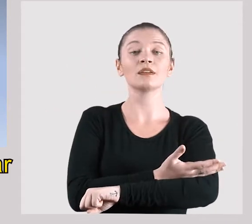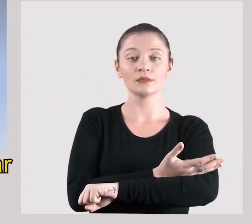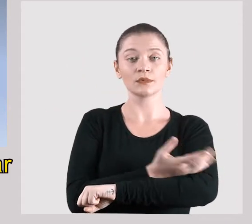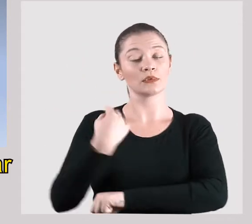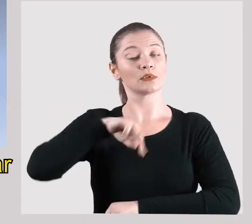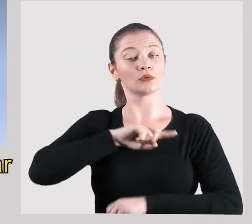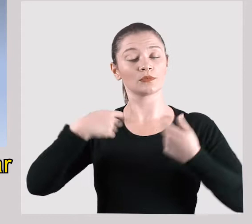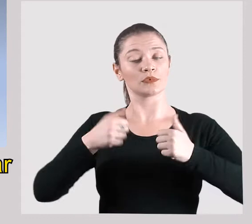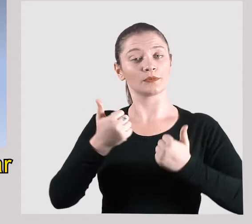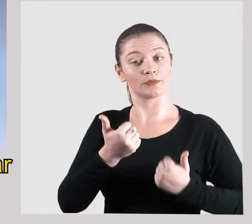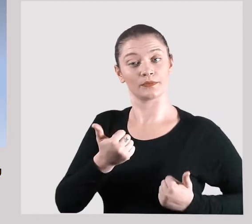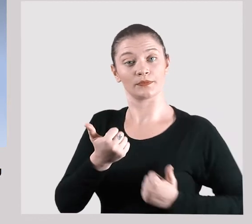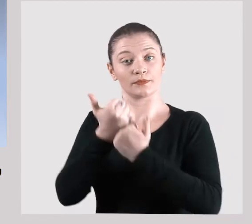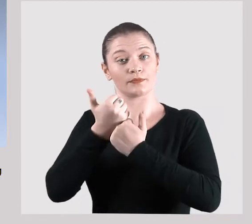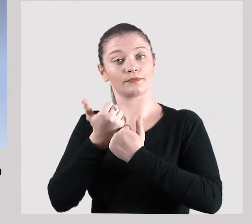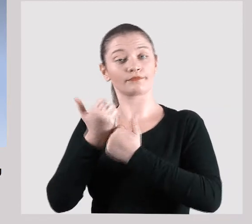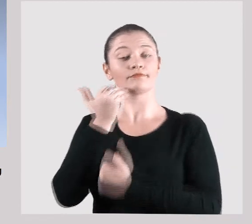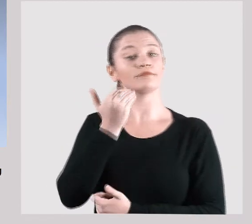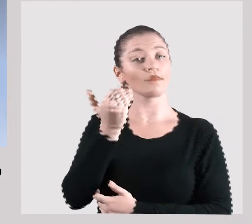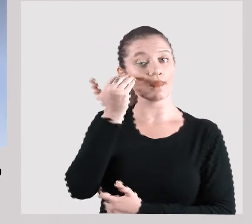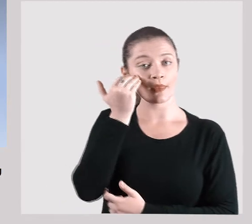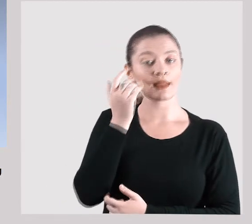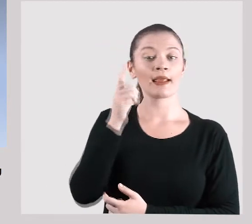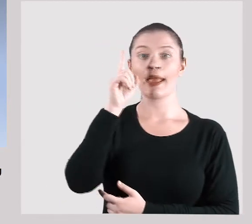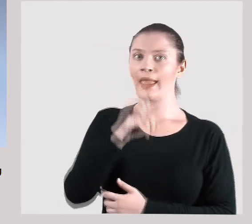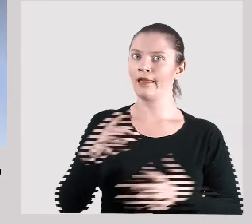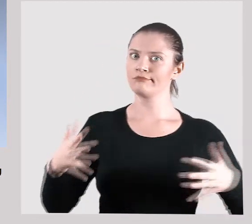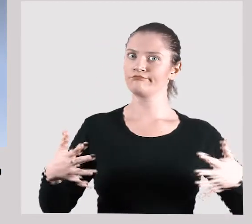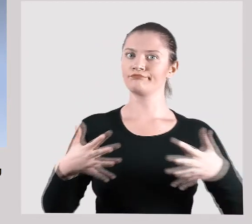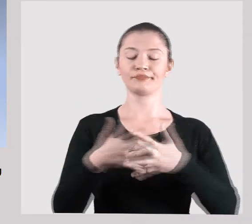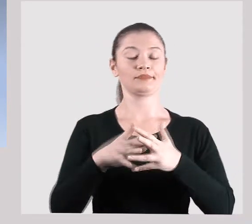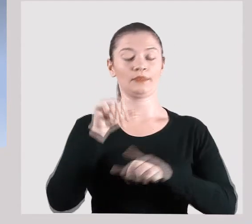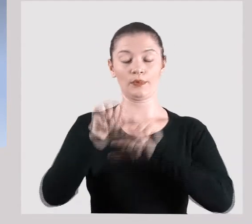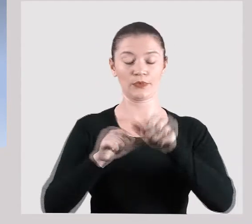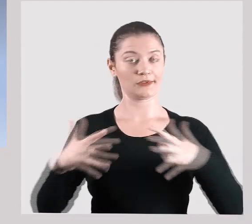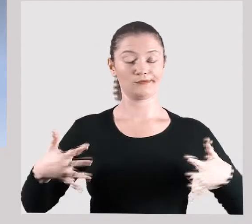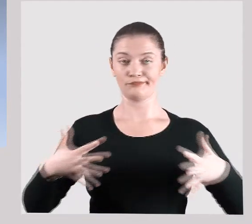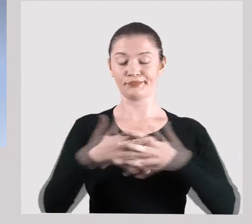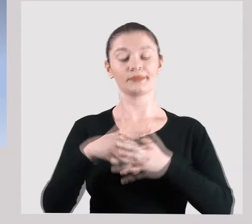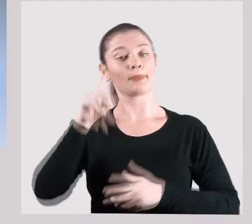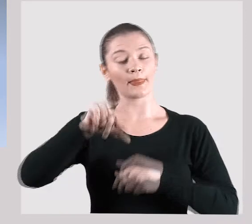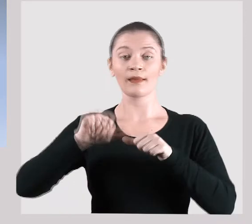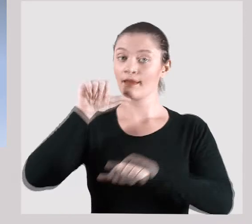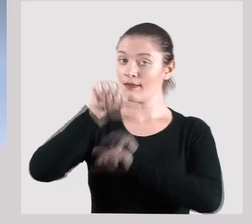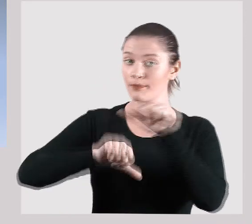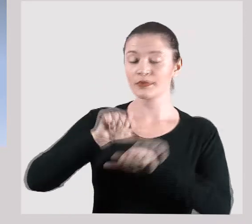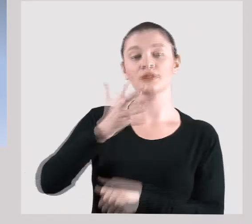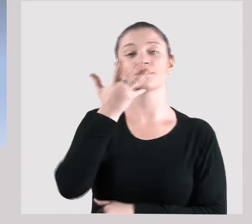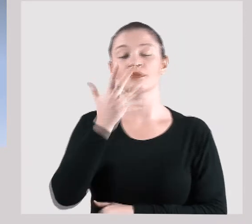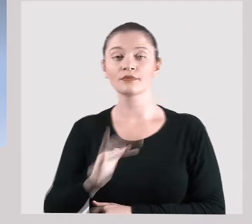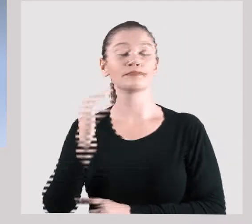e apoiar esses adolescentes. Então, são eventos complexos, essas mudanças, é a transformação de criança